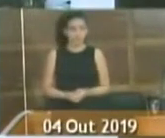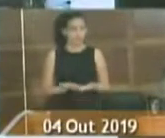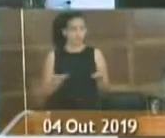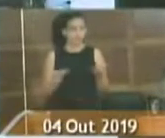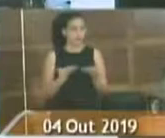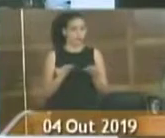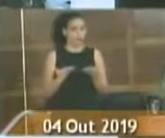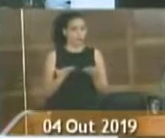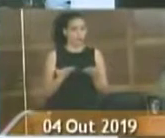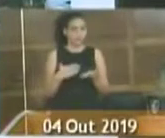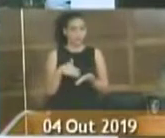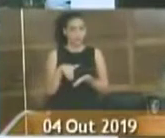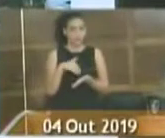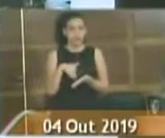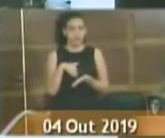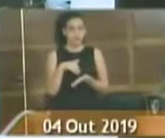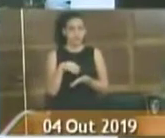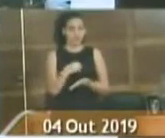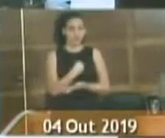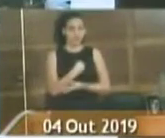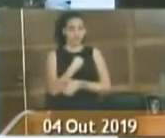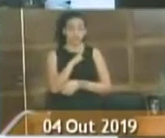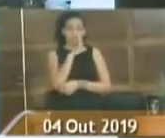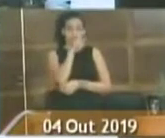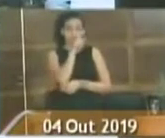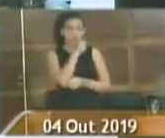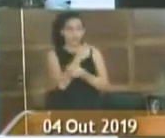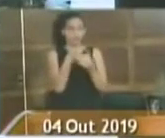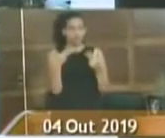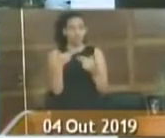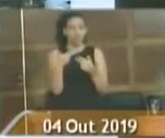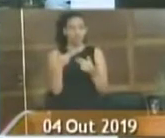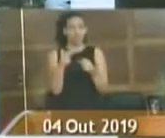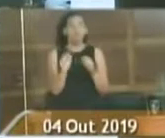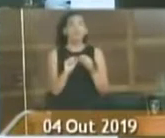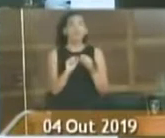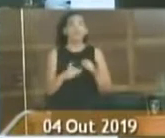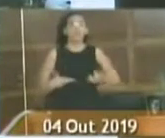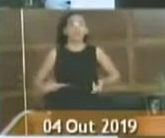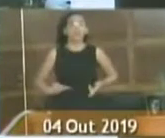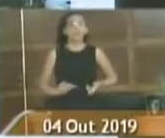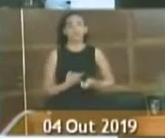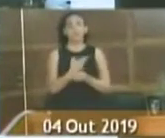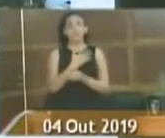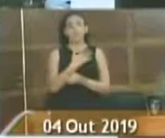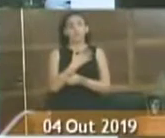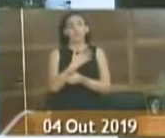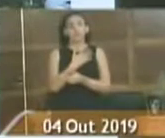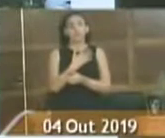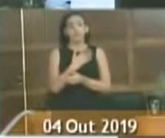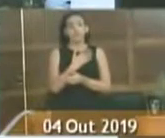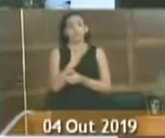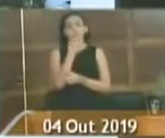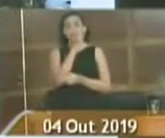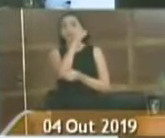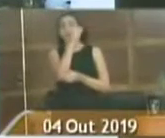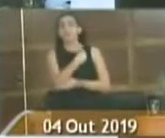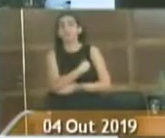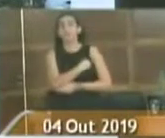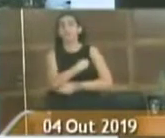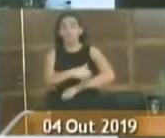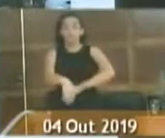Atualmente, o Departamento de Bem-Estar Animal, ele realiza castrações para animais que vivem na rua. Com a chegada